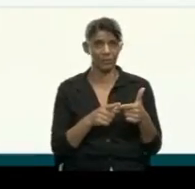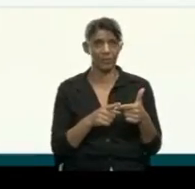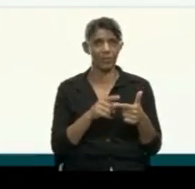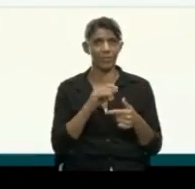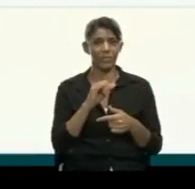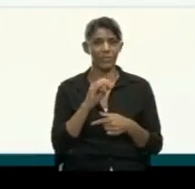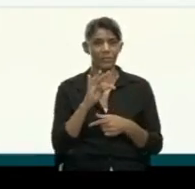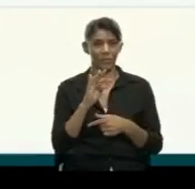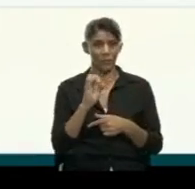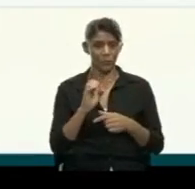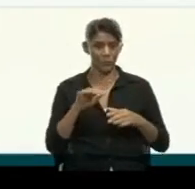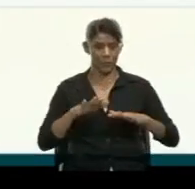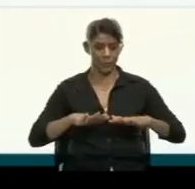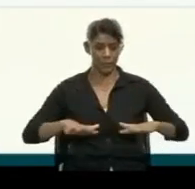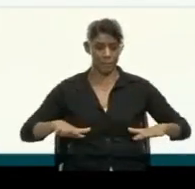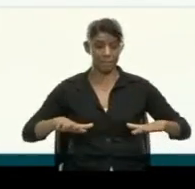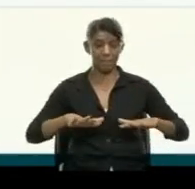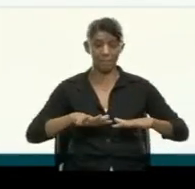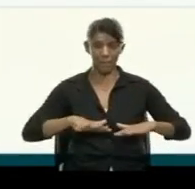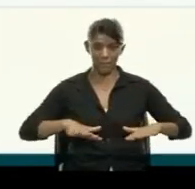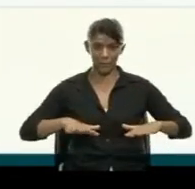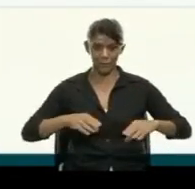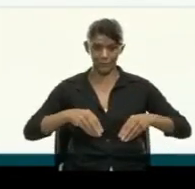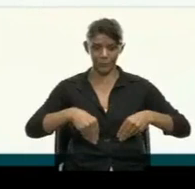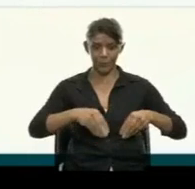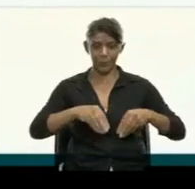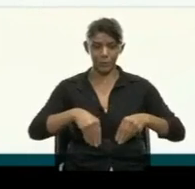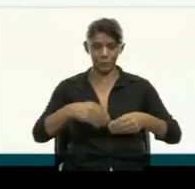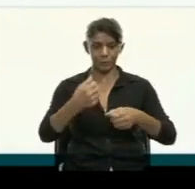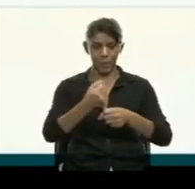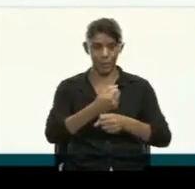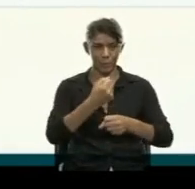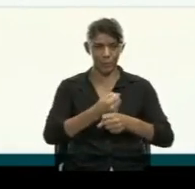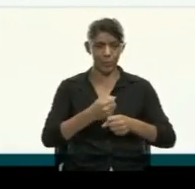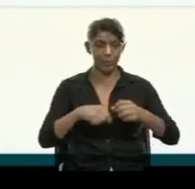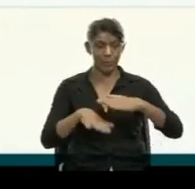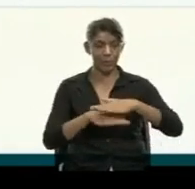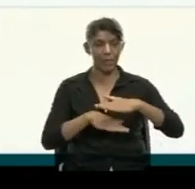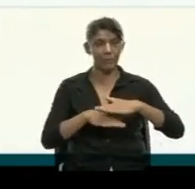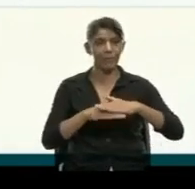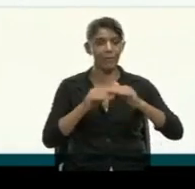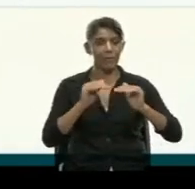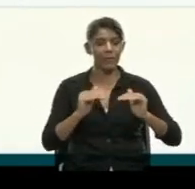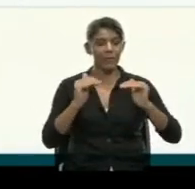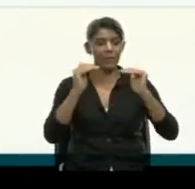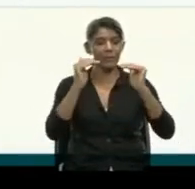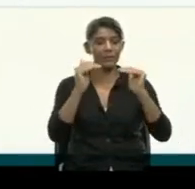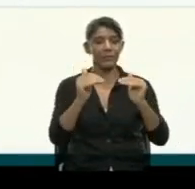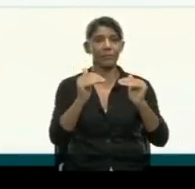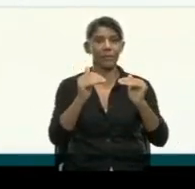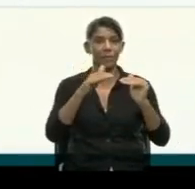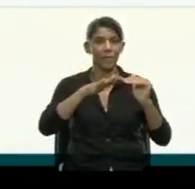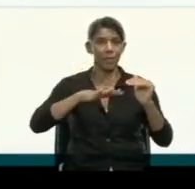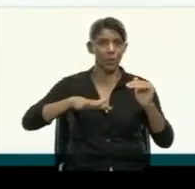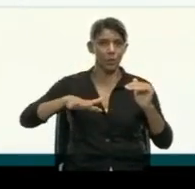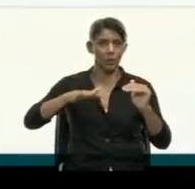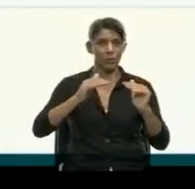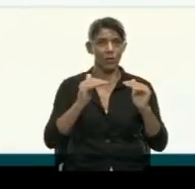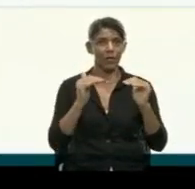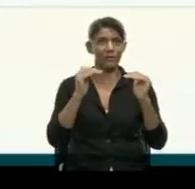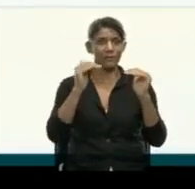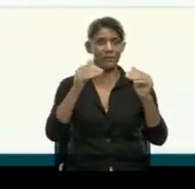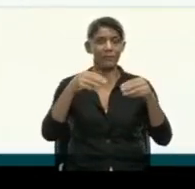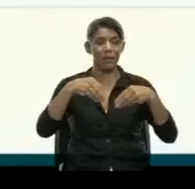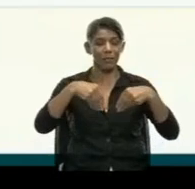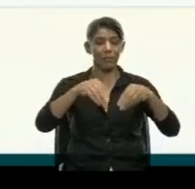infraestrutura, tudo isso aqui que está abaixo do solo, tá? E a supraestrutura, que é tudo isso aqui que está acima